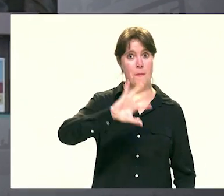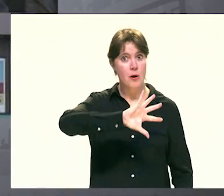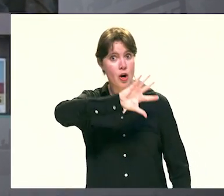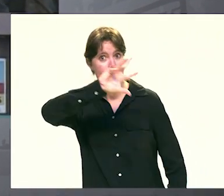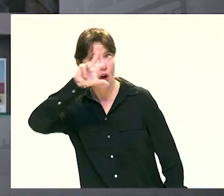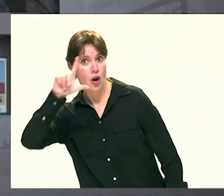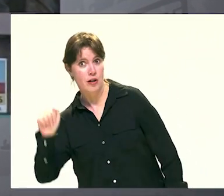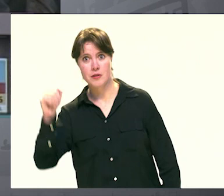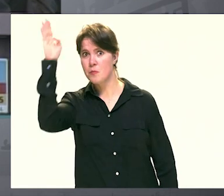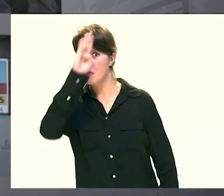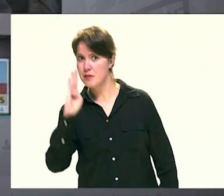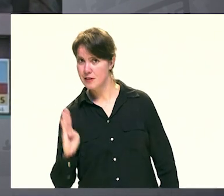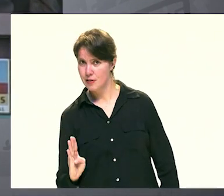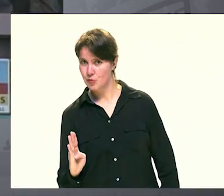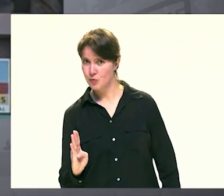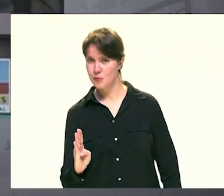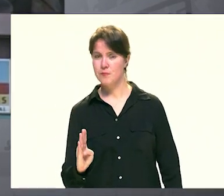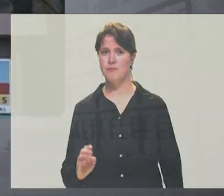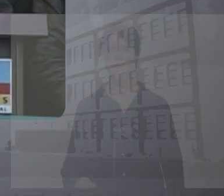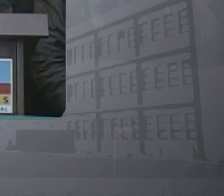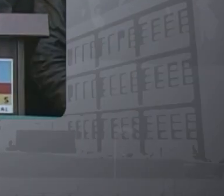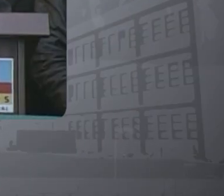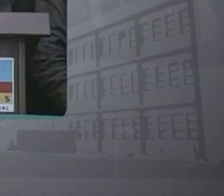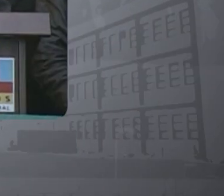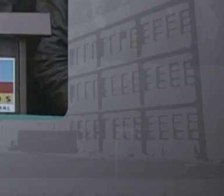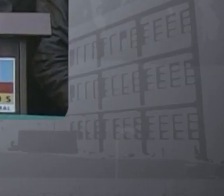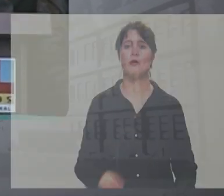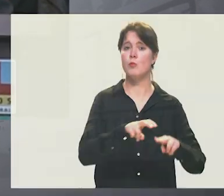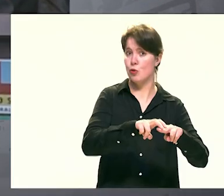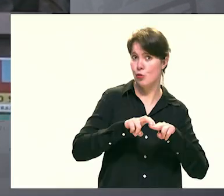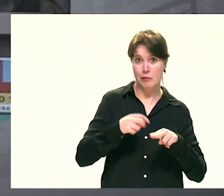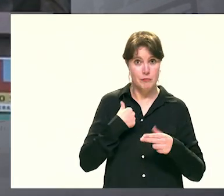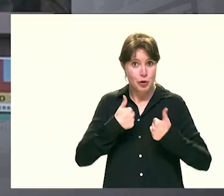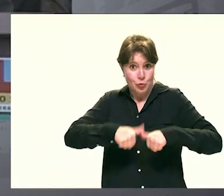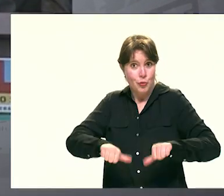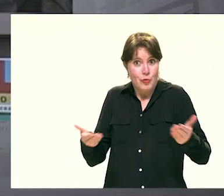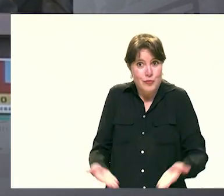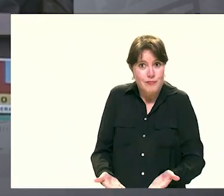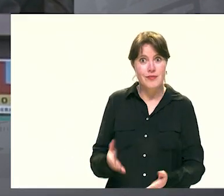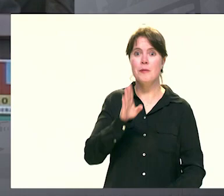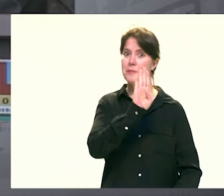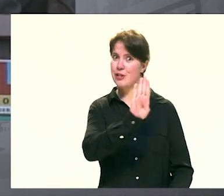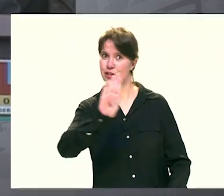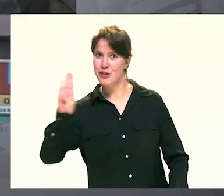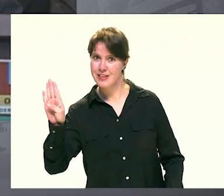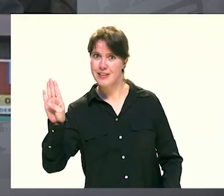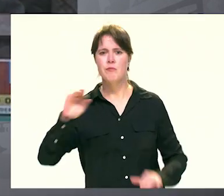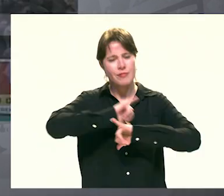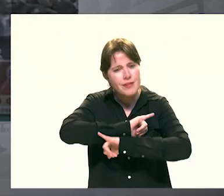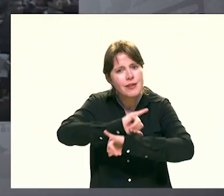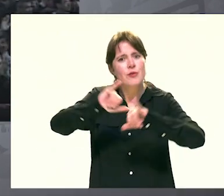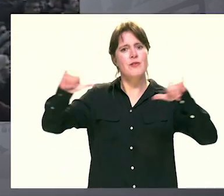cada vez mais uma cidadania de primeira classe para todos os 180 milhões de